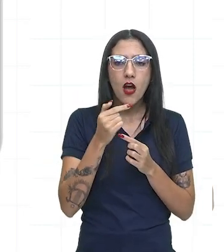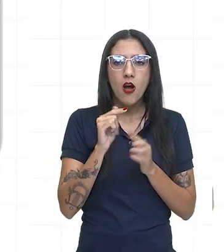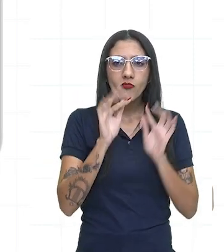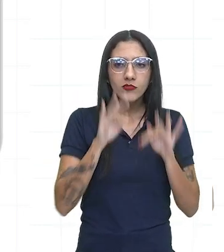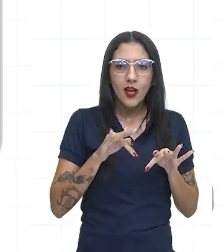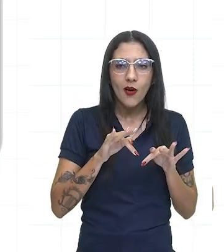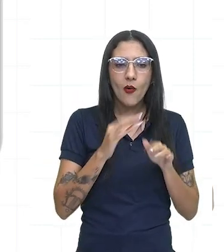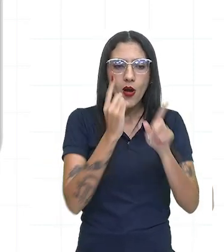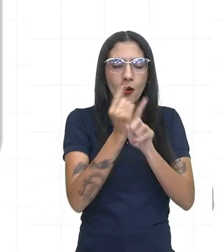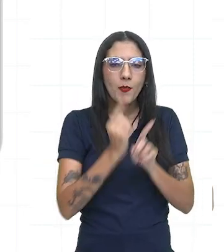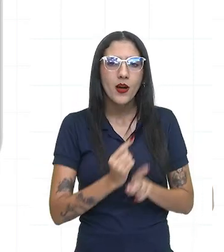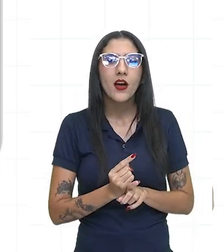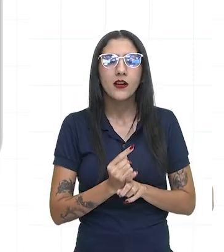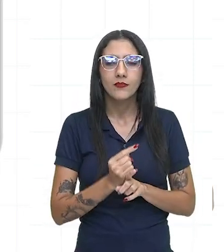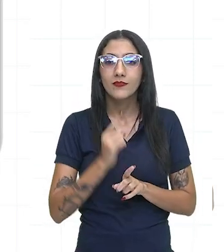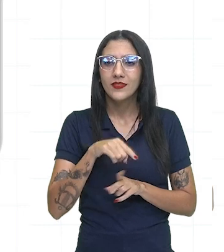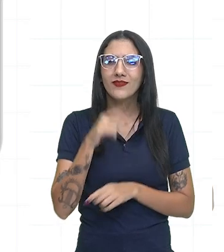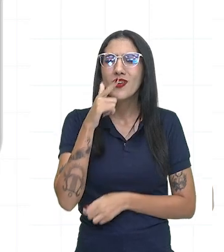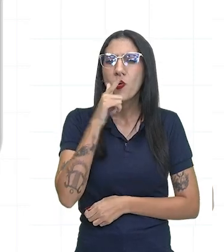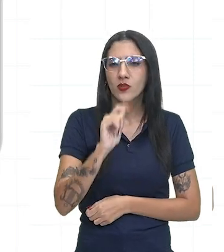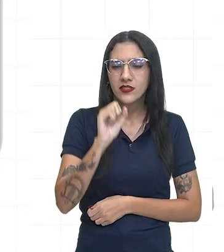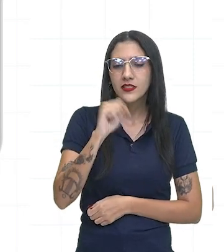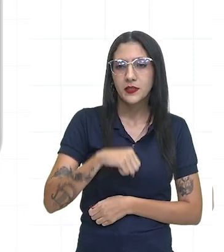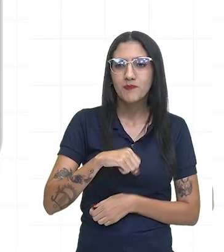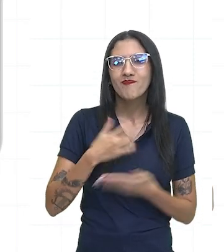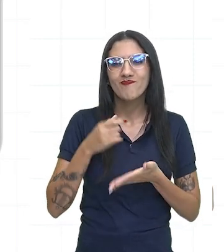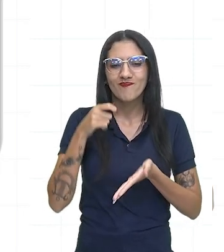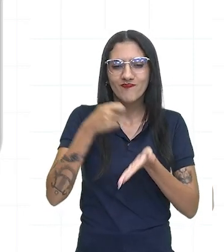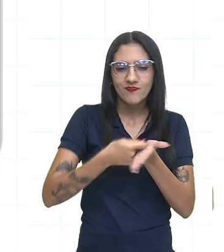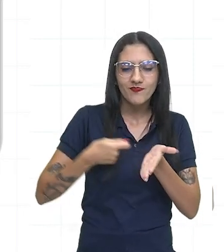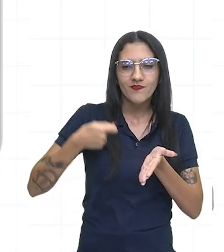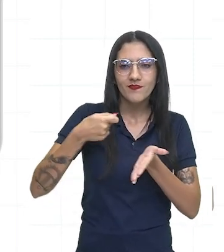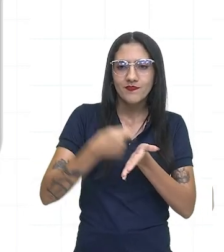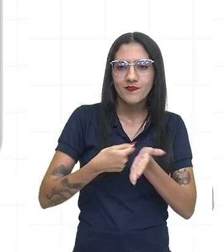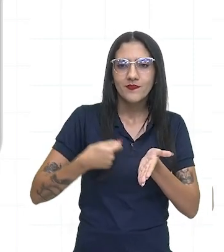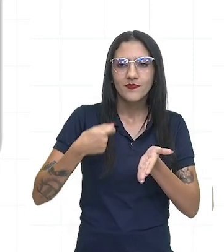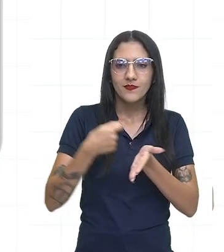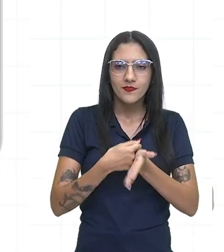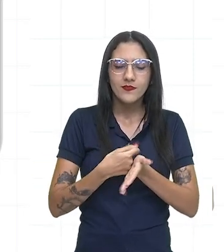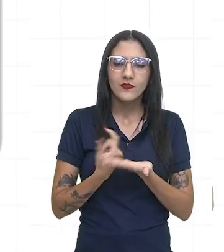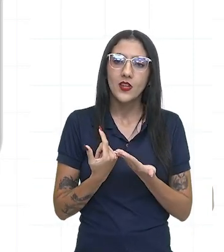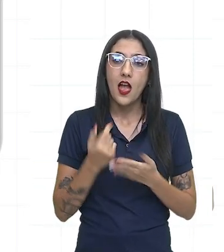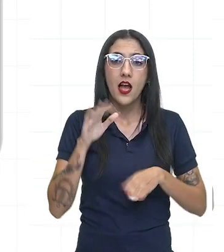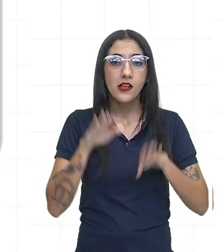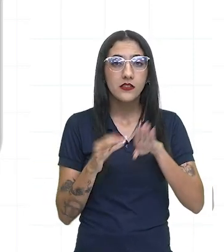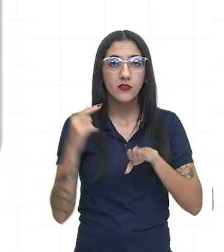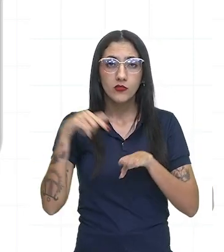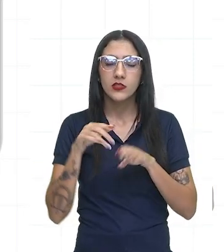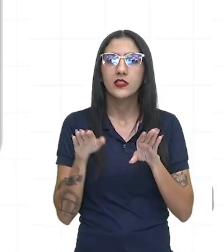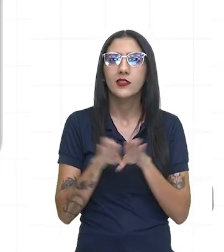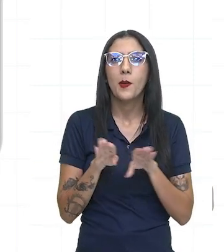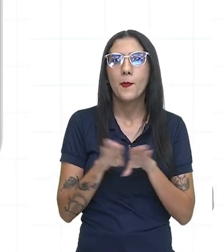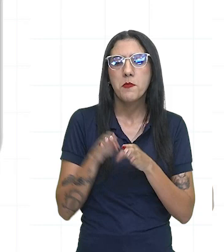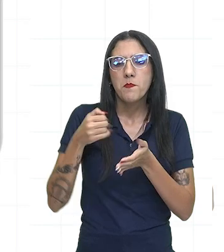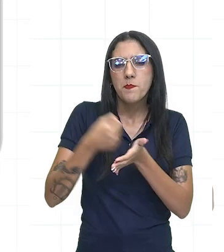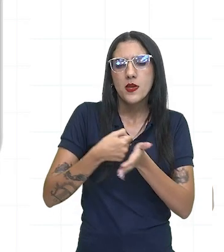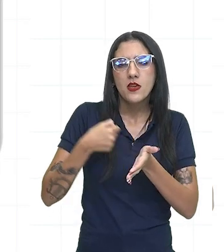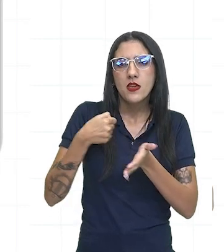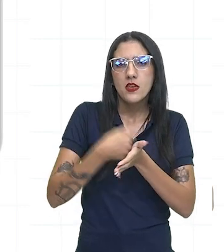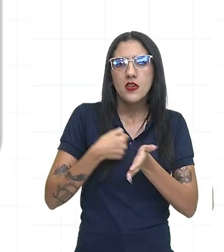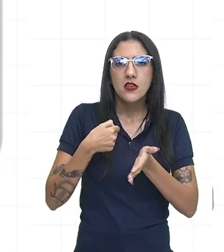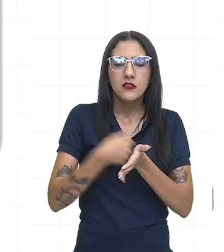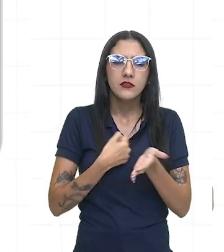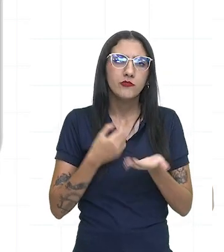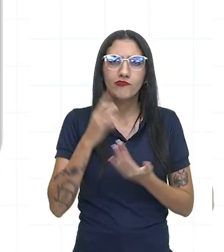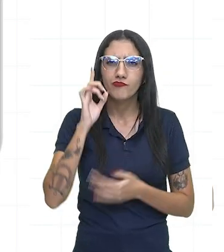quer ele vai conseguir, então ele persiste, assim como muitas vezes você também persistiu aí no